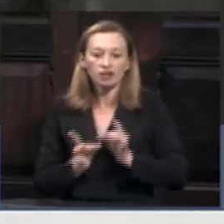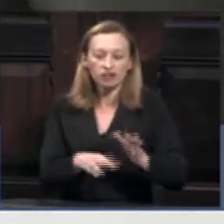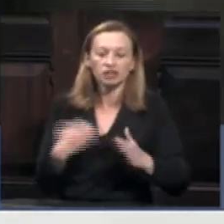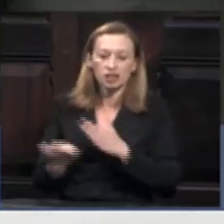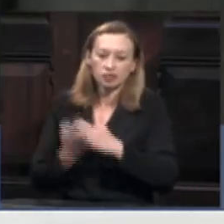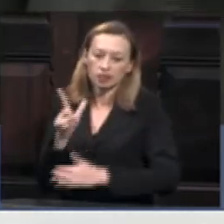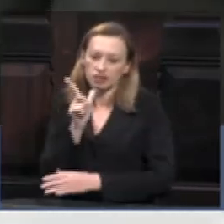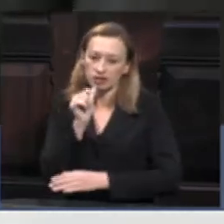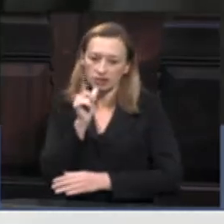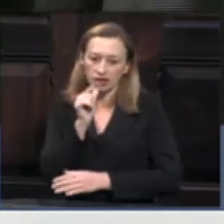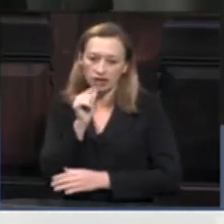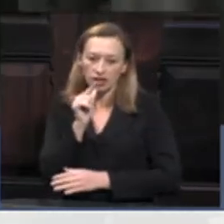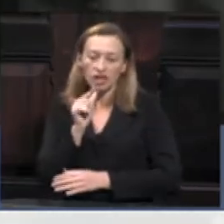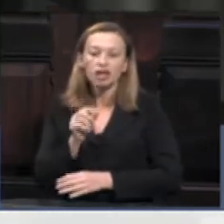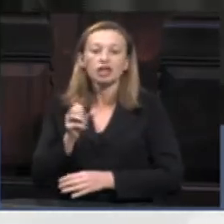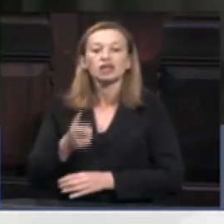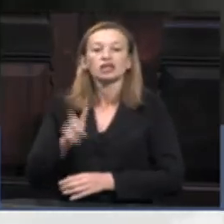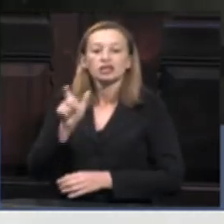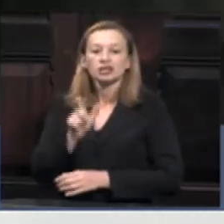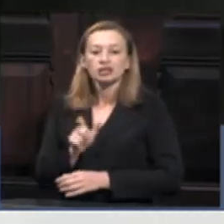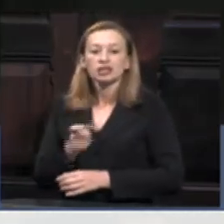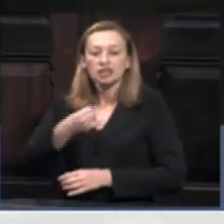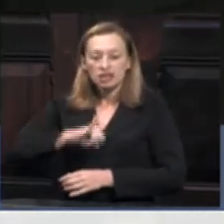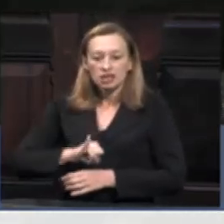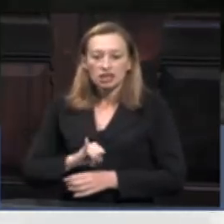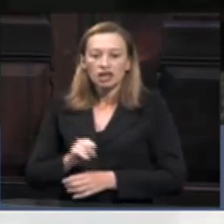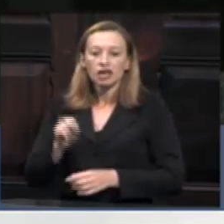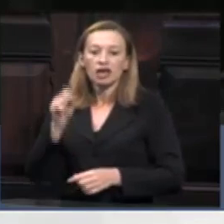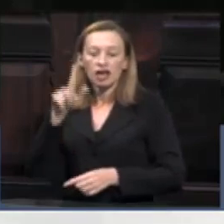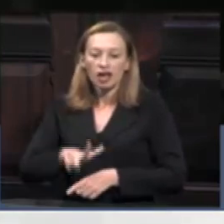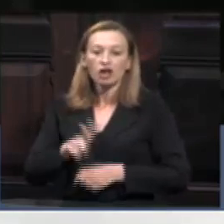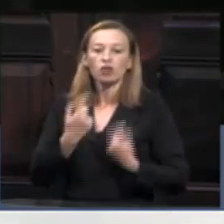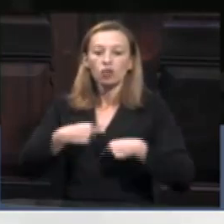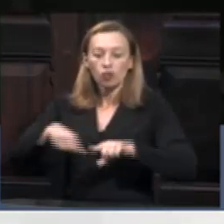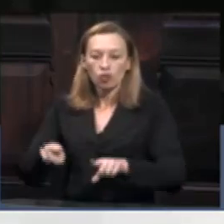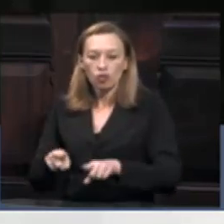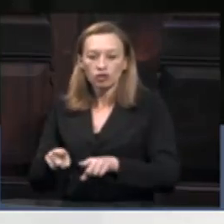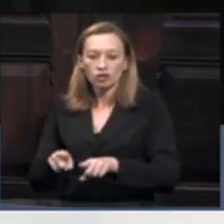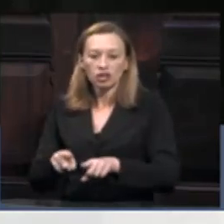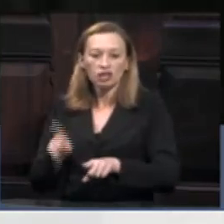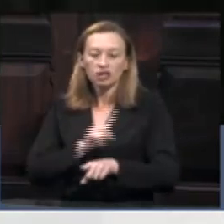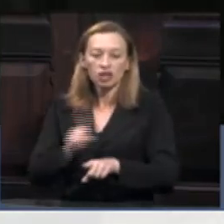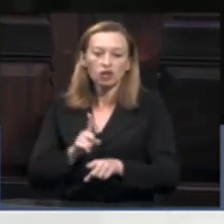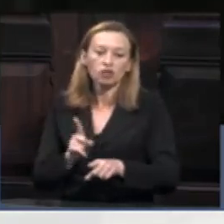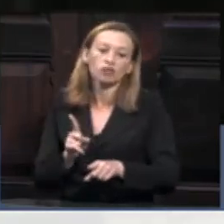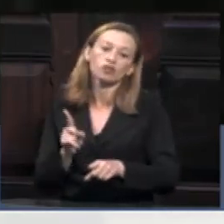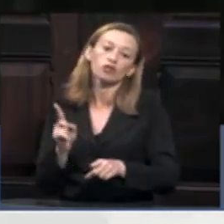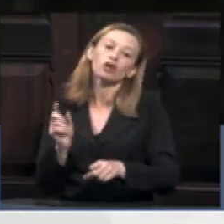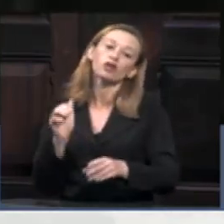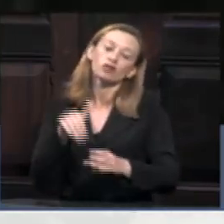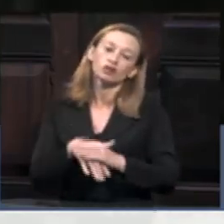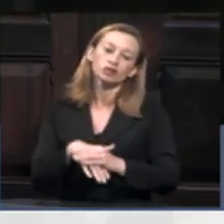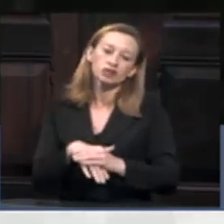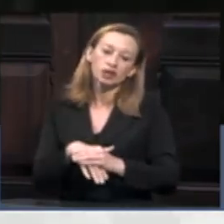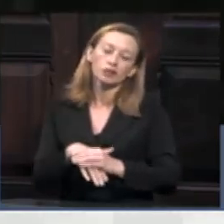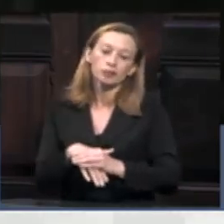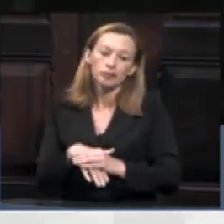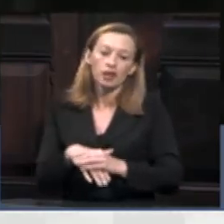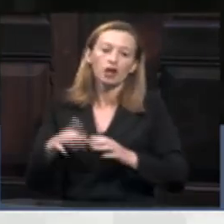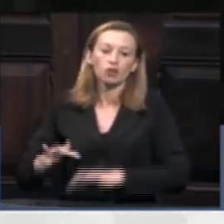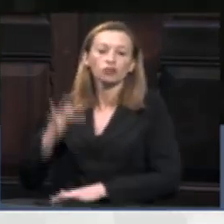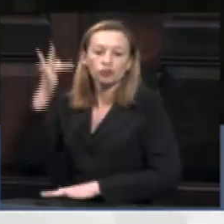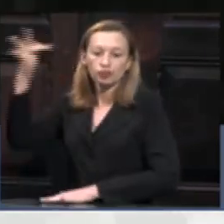contra significa votar agora sim para derrubar o veto e não abstenção. É o